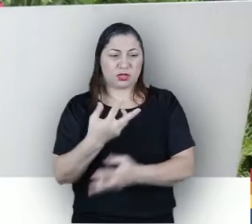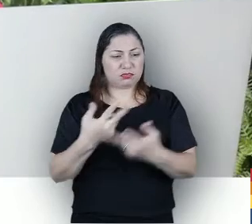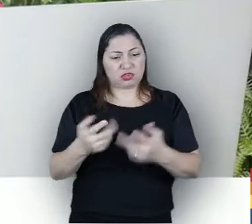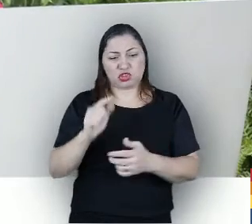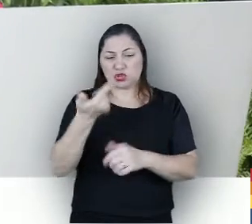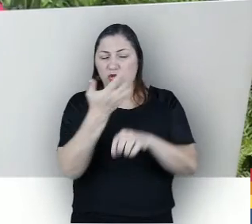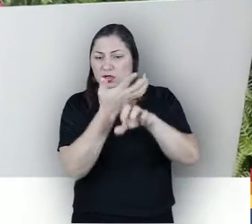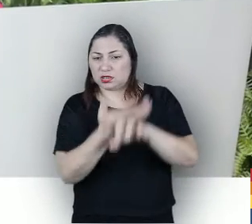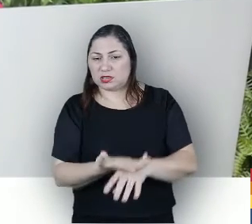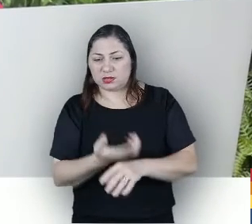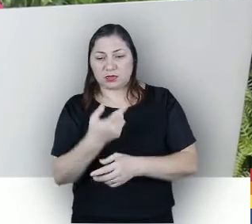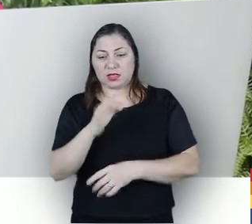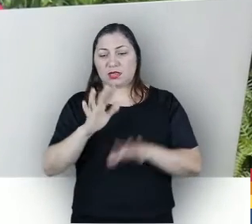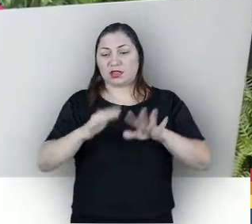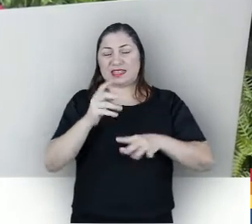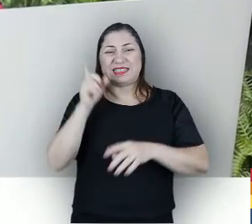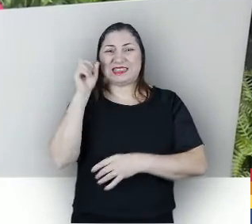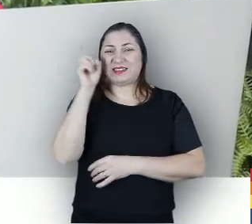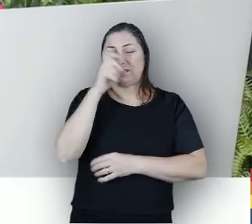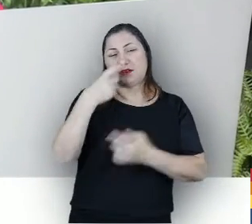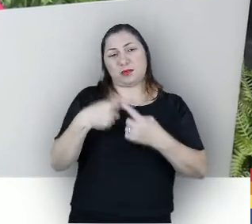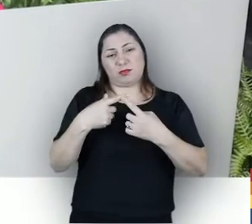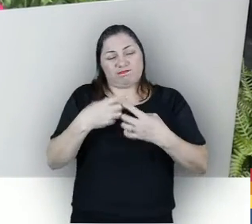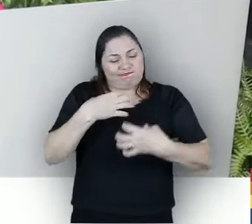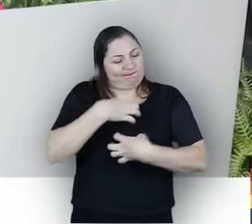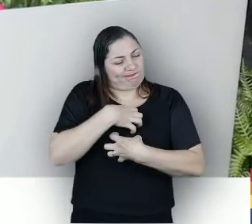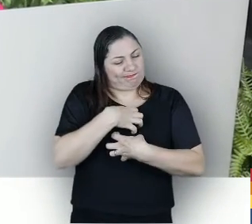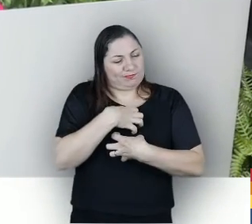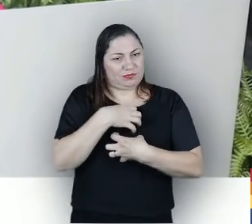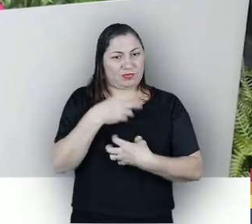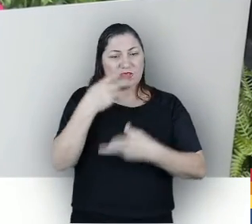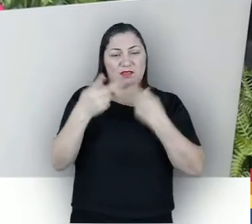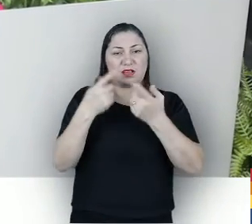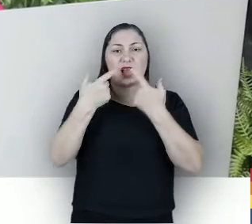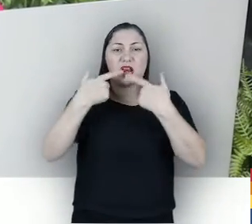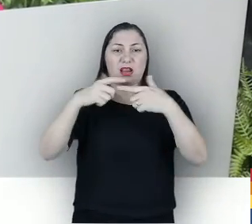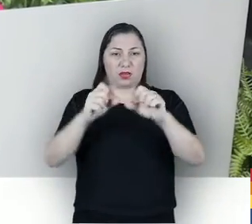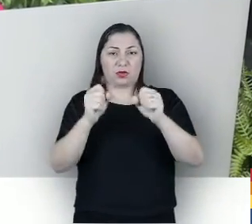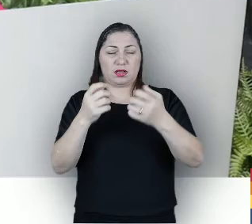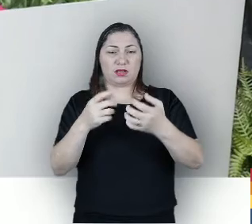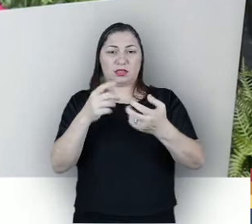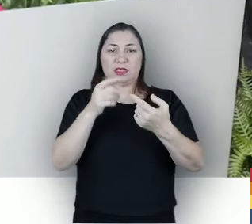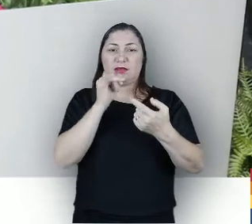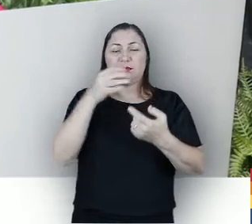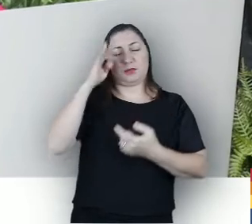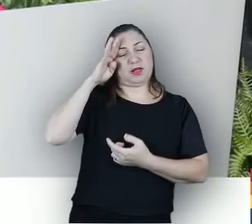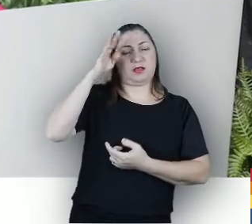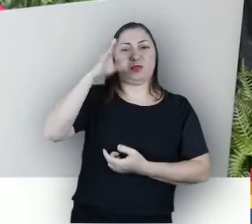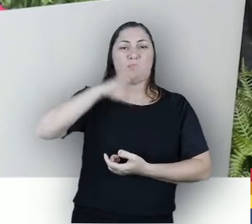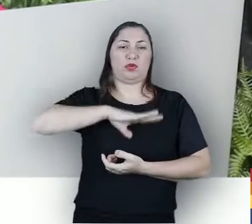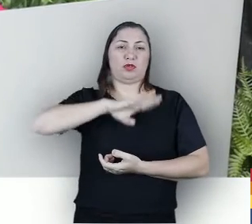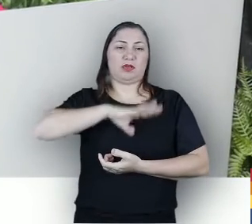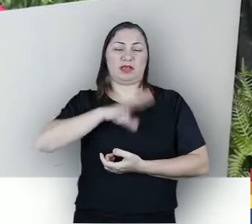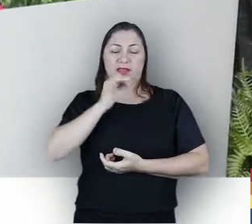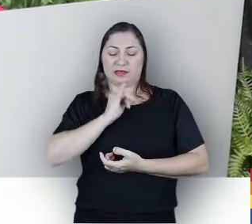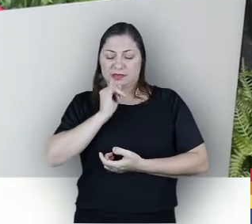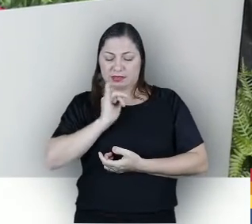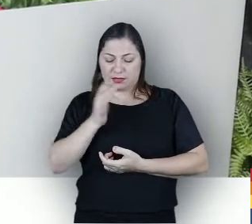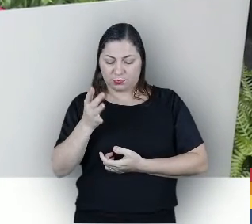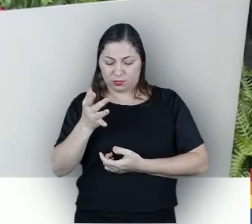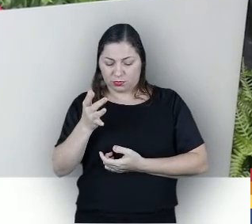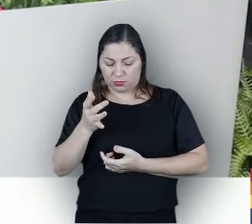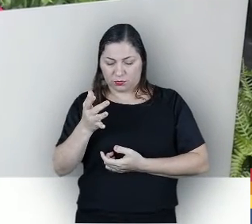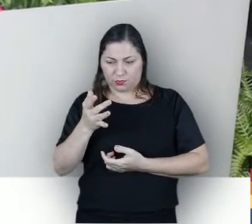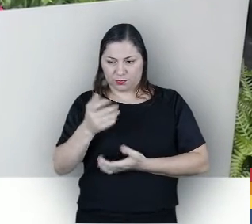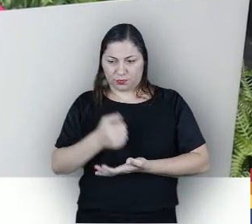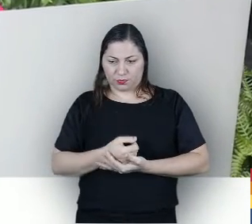porque, por exemplo, eu já tive casos de, às vezes, verificar questões de estudante de outro respondendo questão